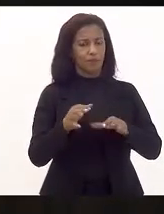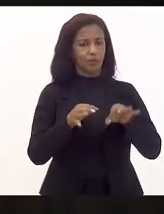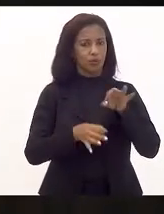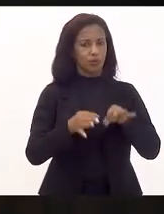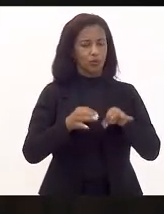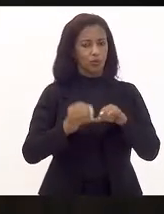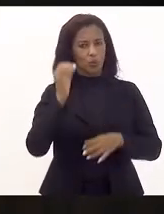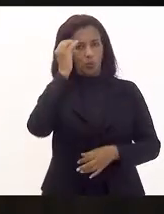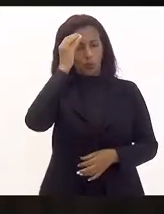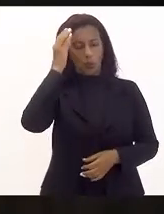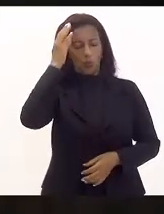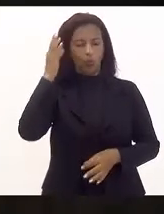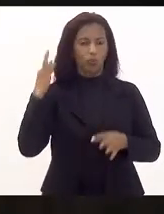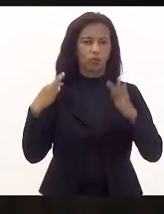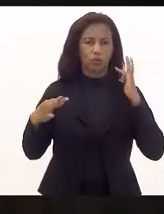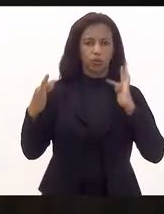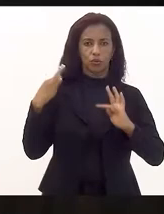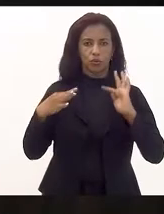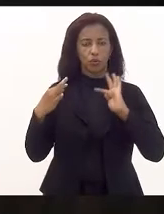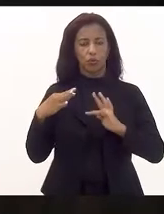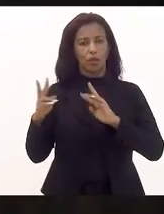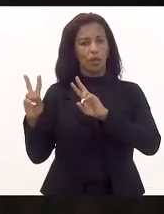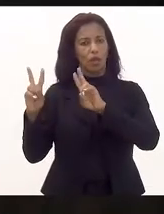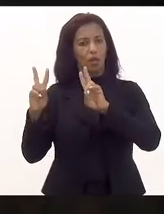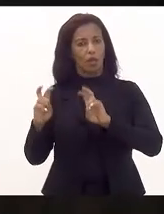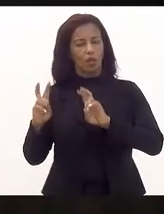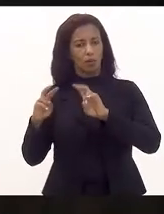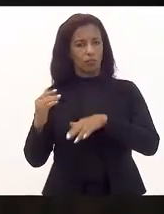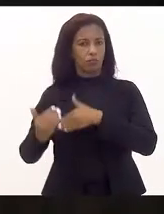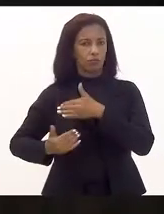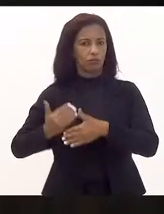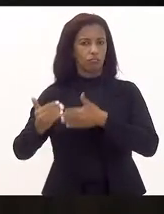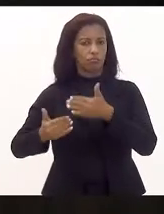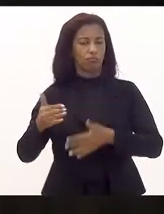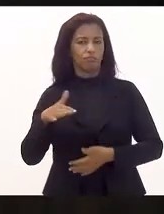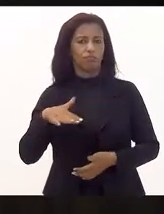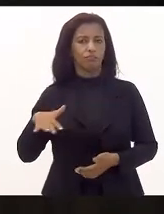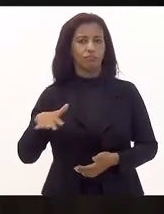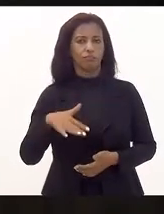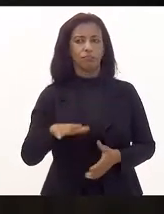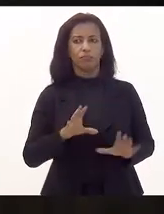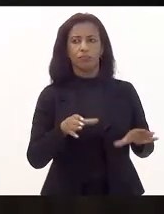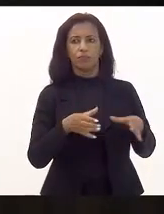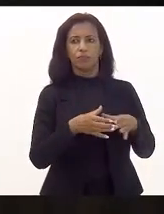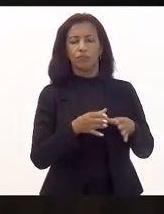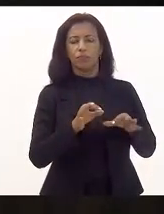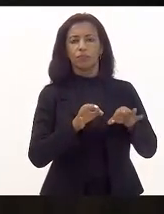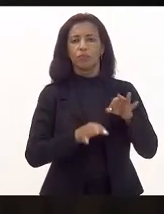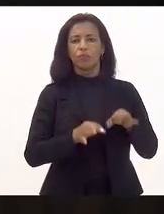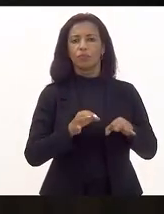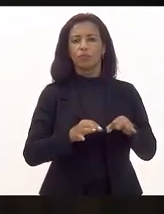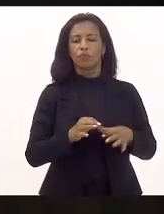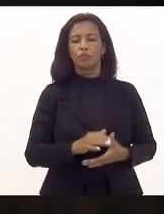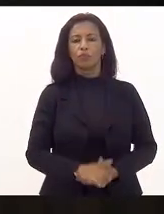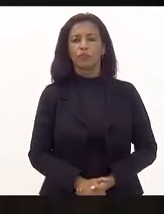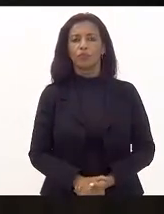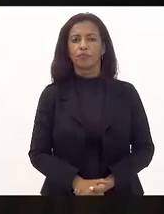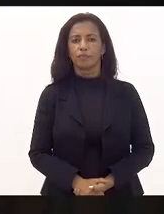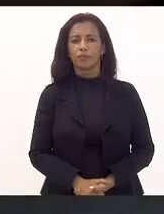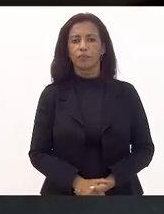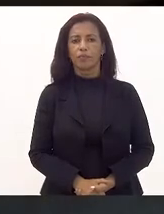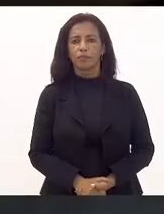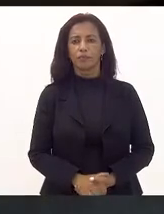Justiça, de Cultura, de Turismo, de Assuntos Municipais e Desenvolvimento Regional. Para emitir pareceres pela Comissão de Constituição e Justiça, deputado Márcio Pacheco.